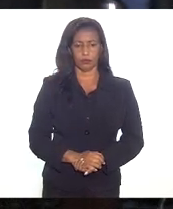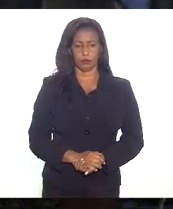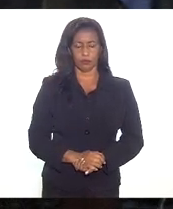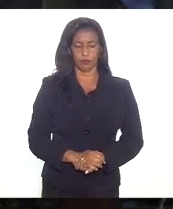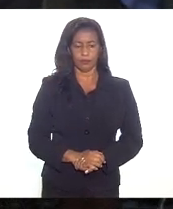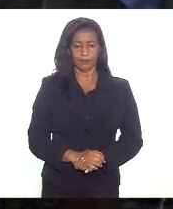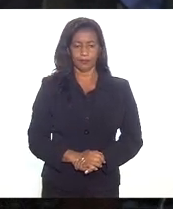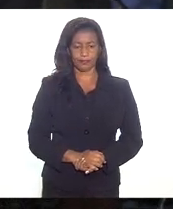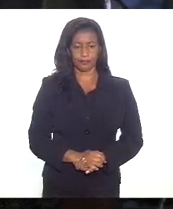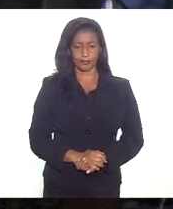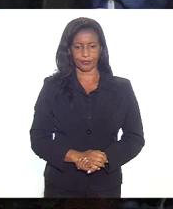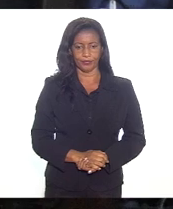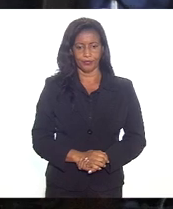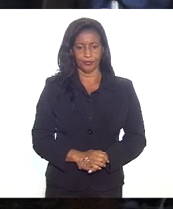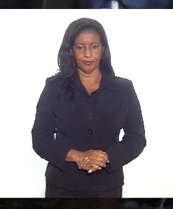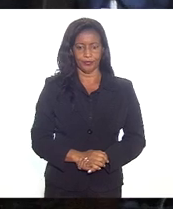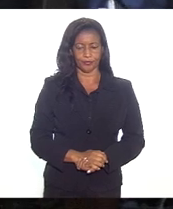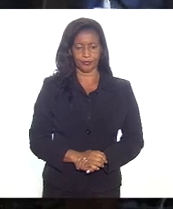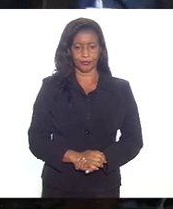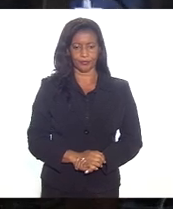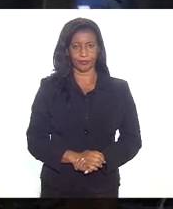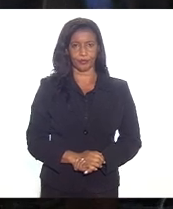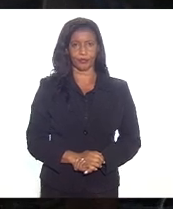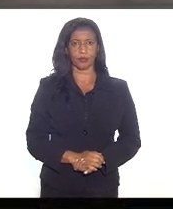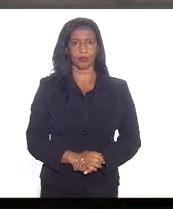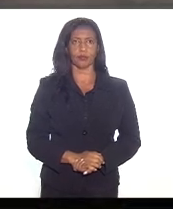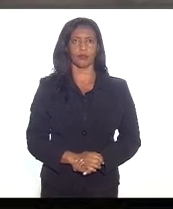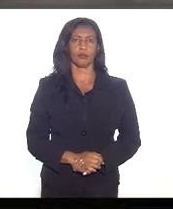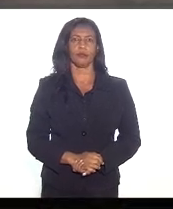Deputado Chiquinho da Mangueira.